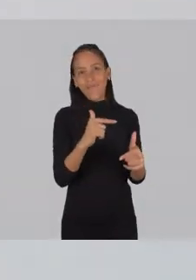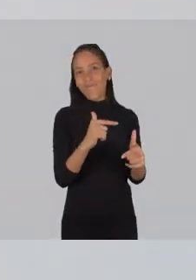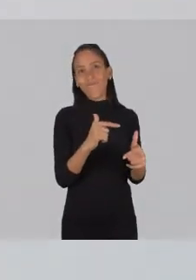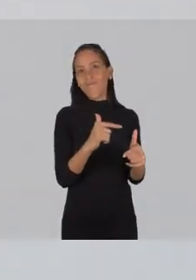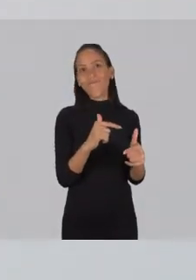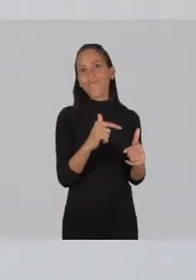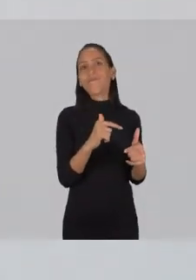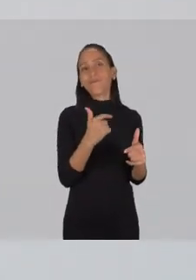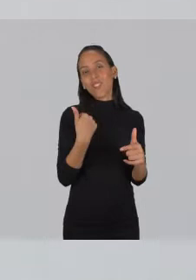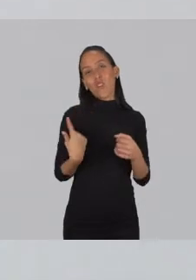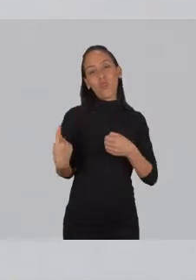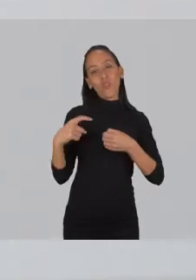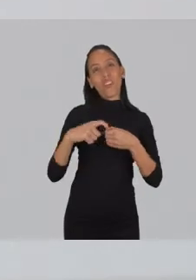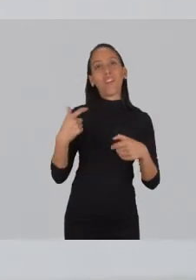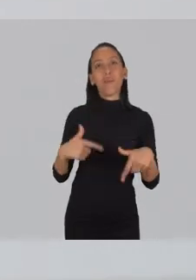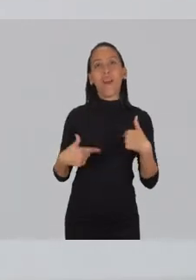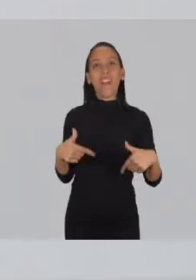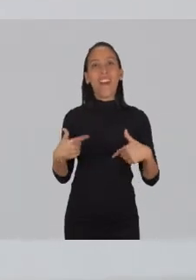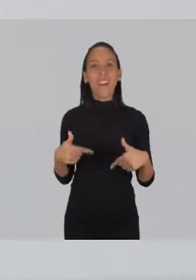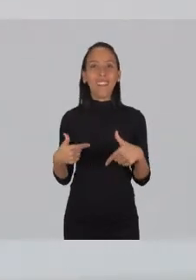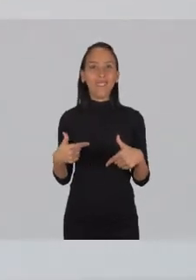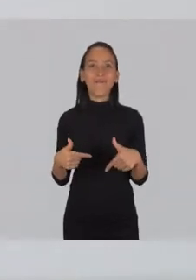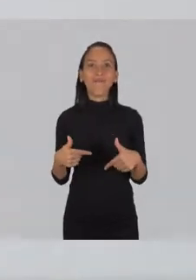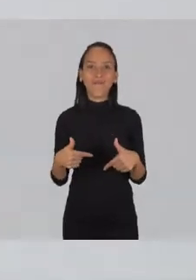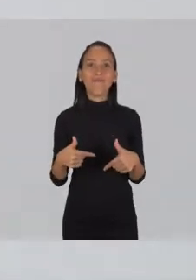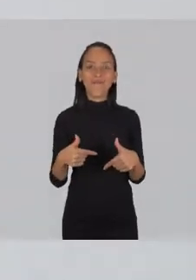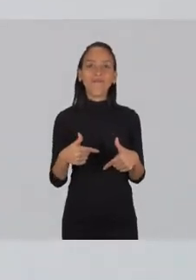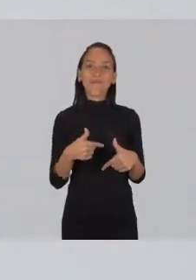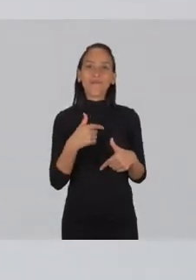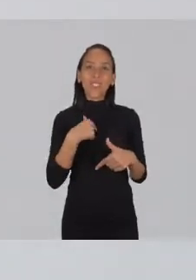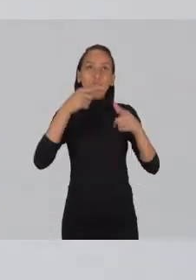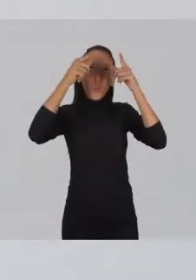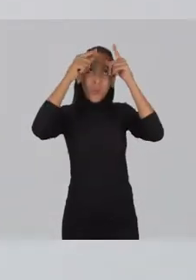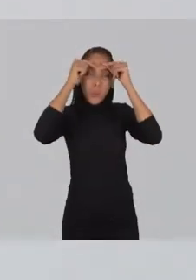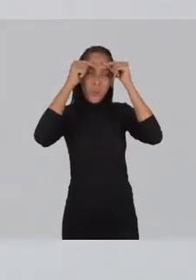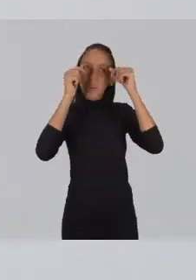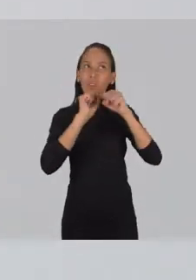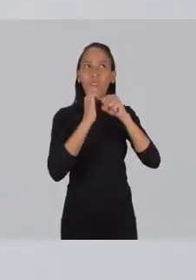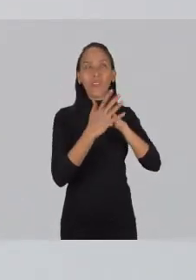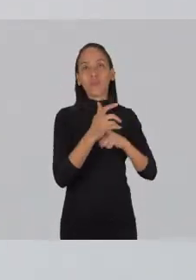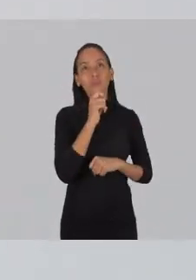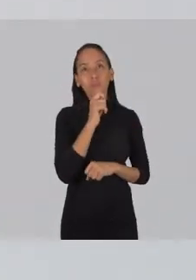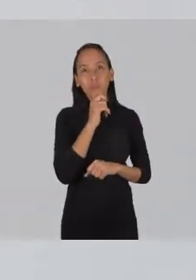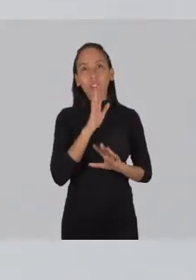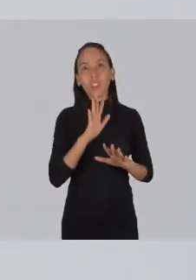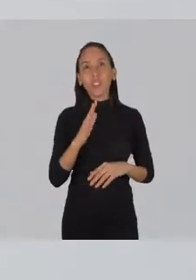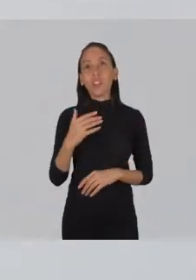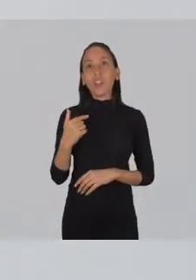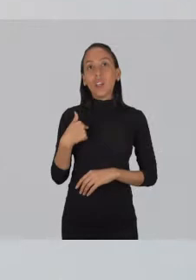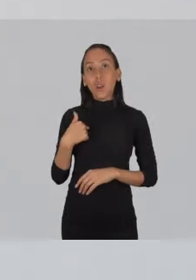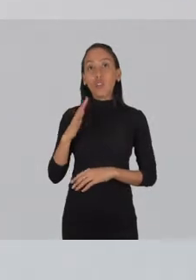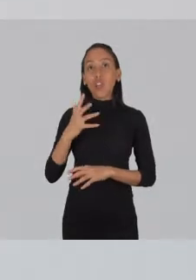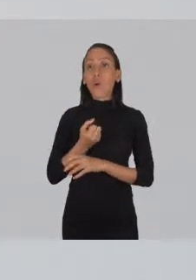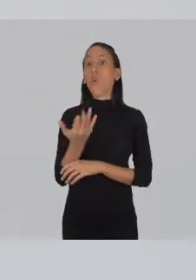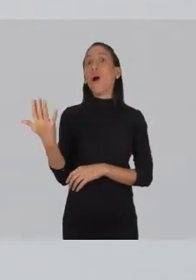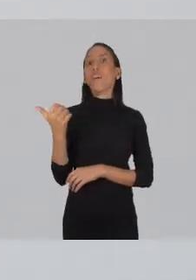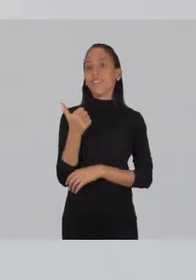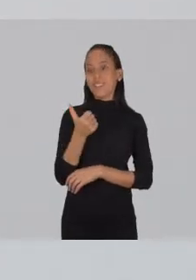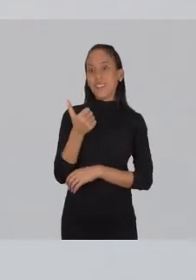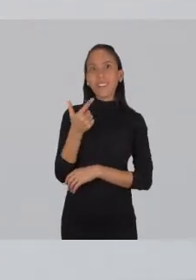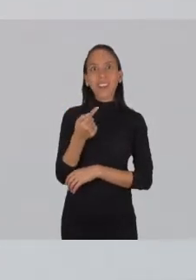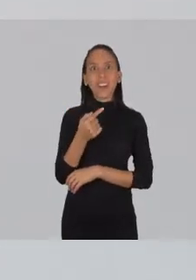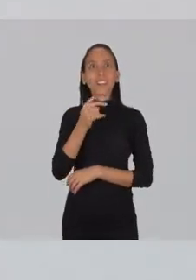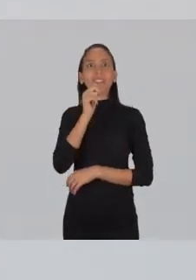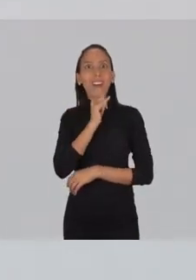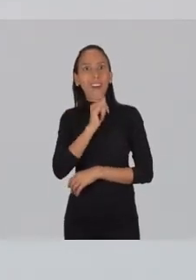e eu tô de volta ao trabalho. Ainda bem. Foi meu 17º teste, né? Fui testado